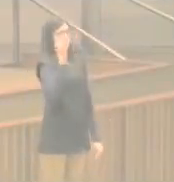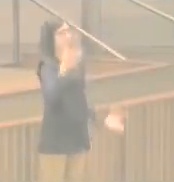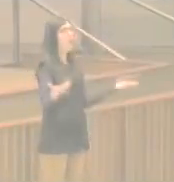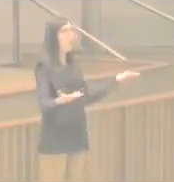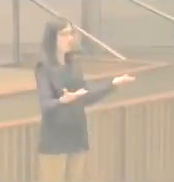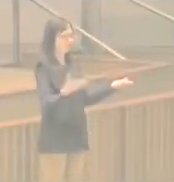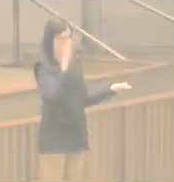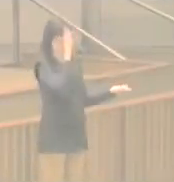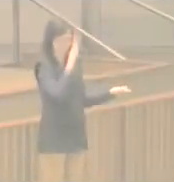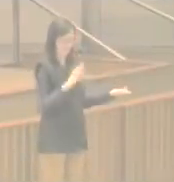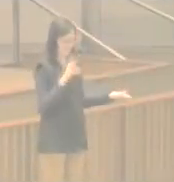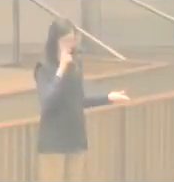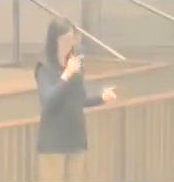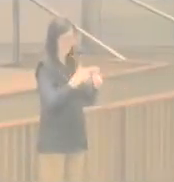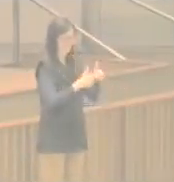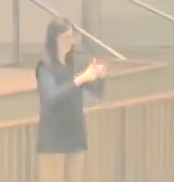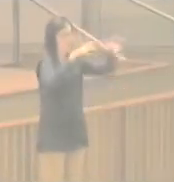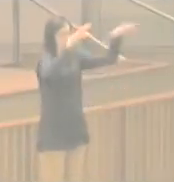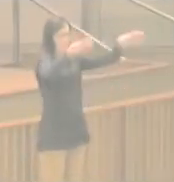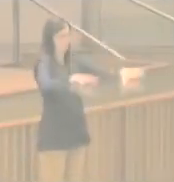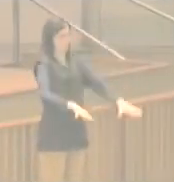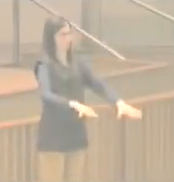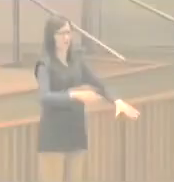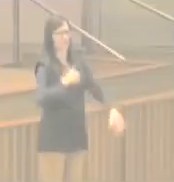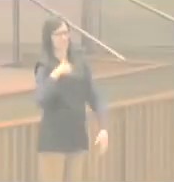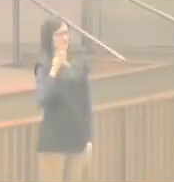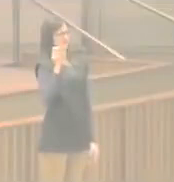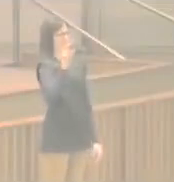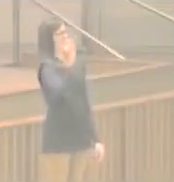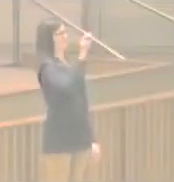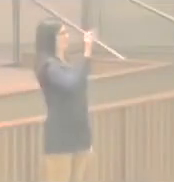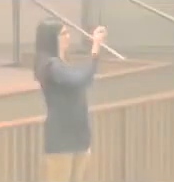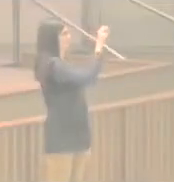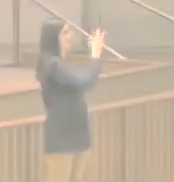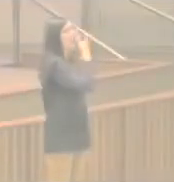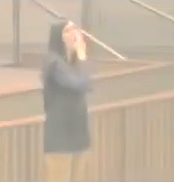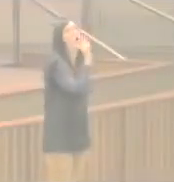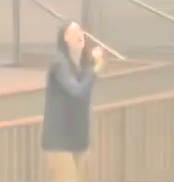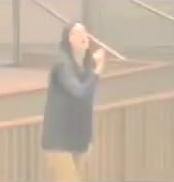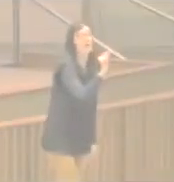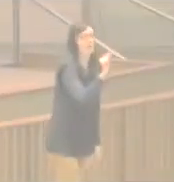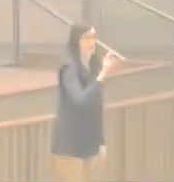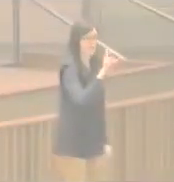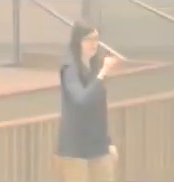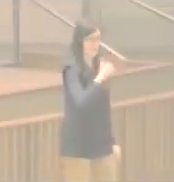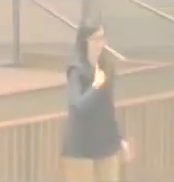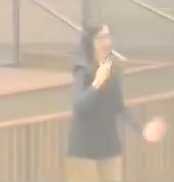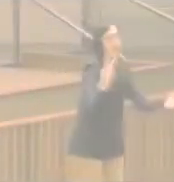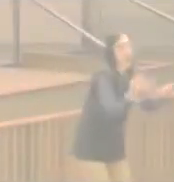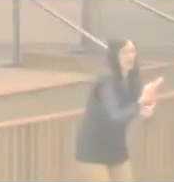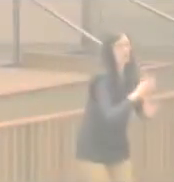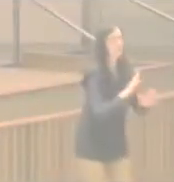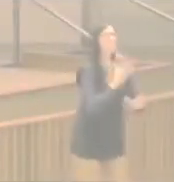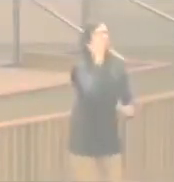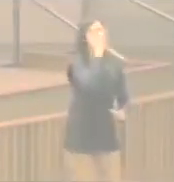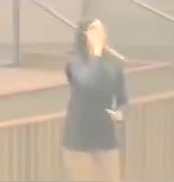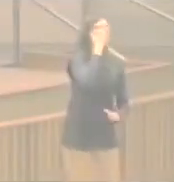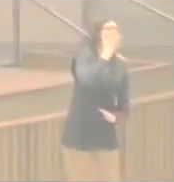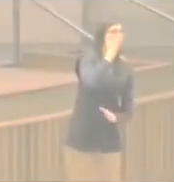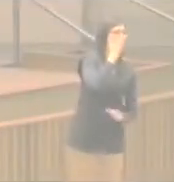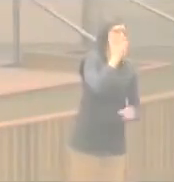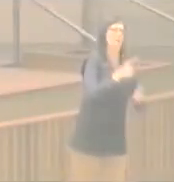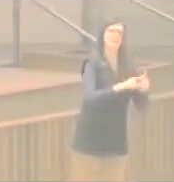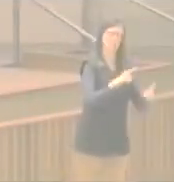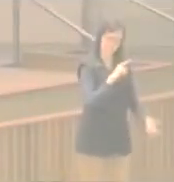hoje é uma crise de percepção de que as consequências vêm sobre os pecados.